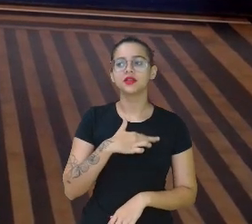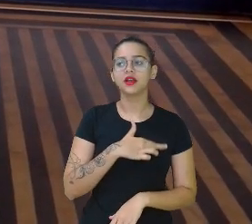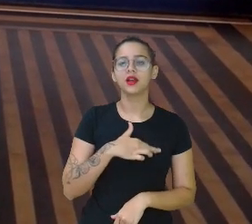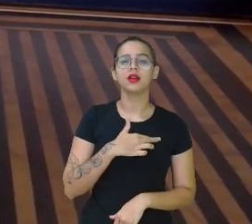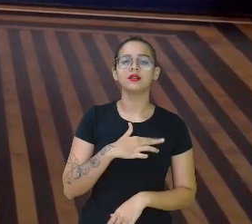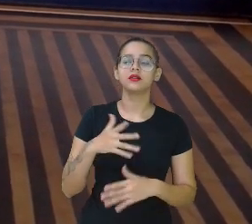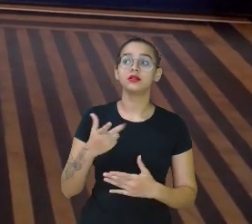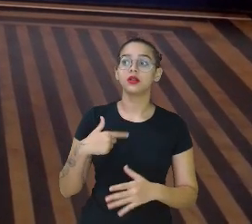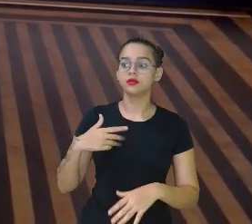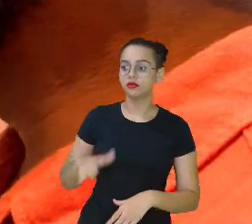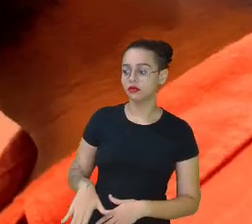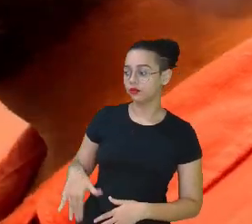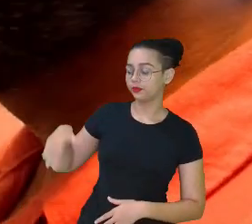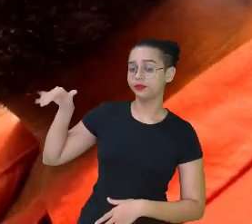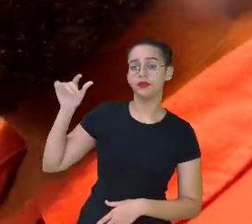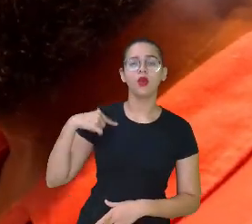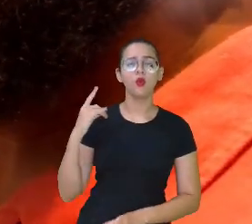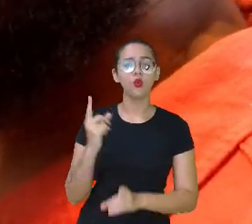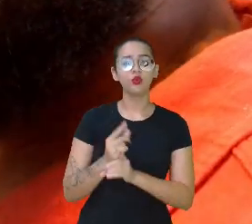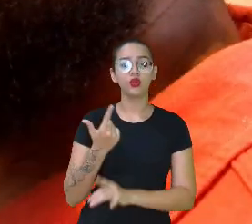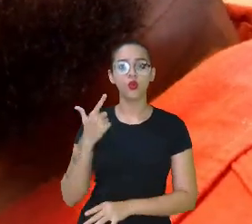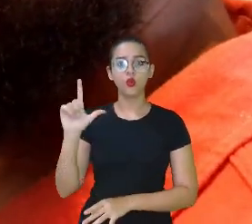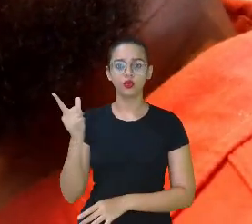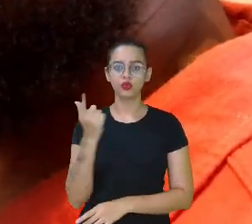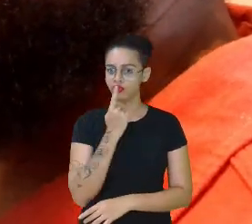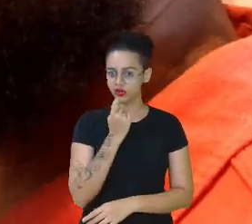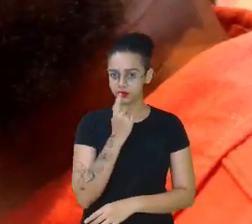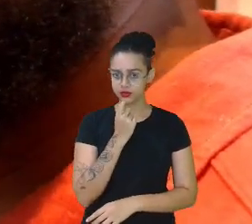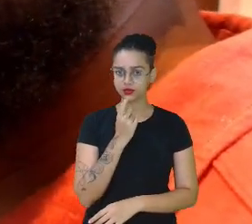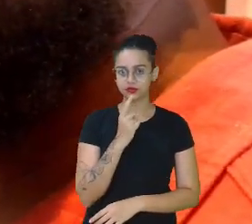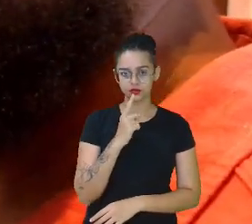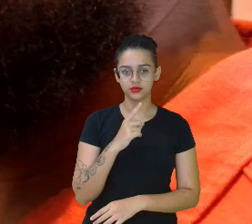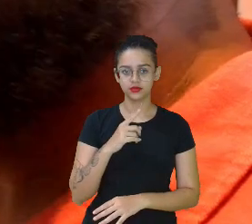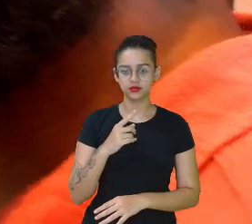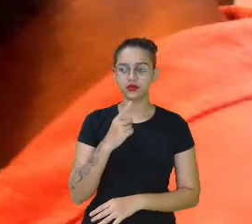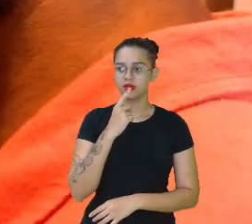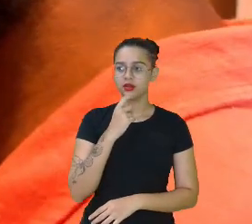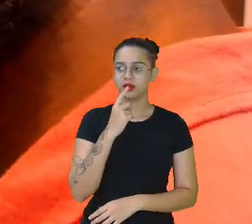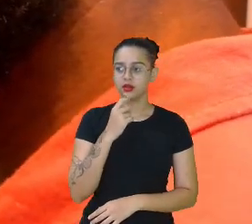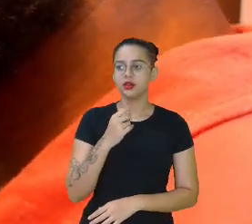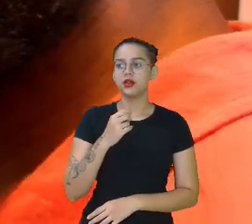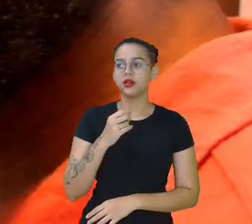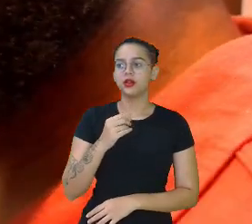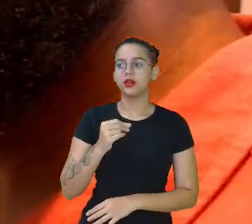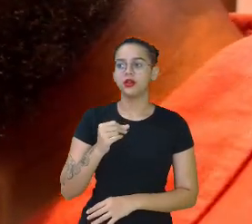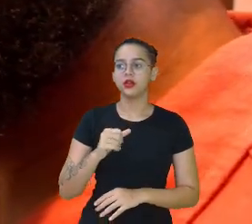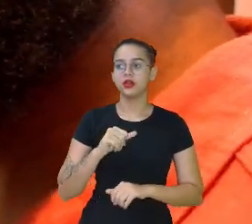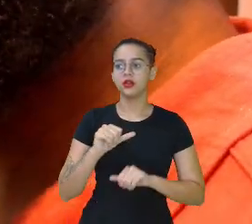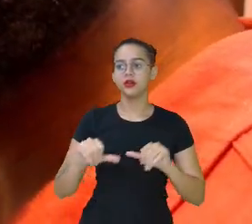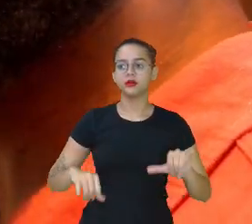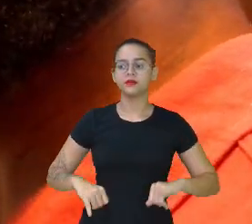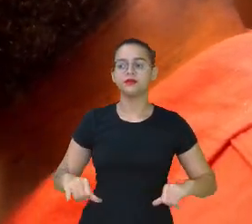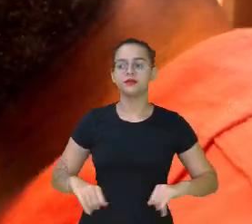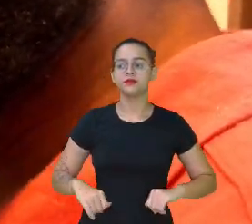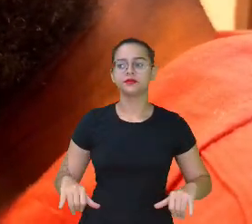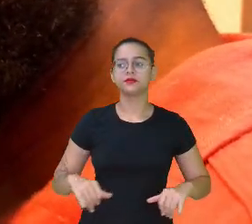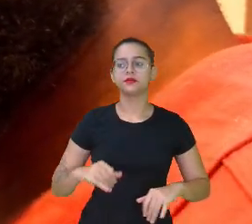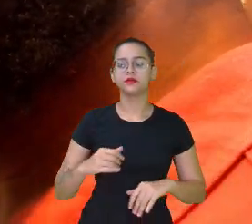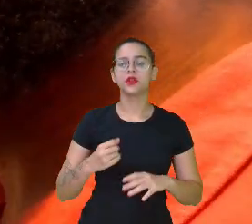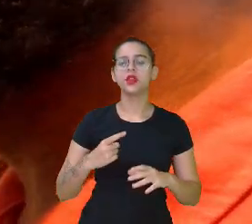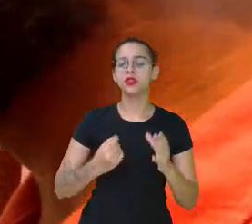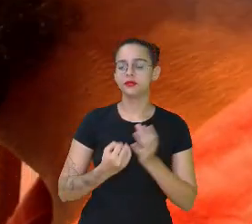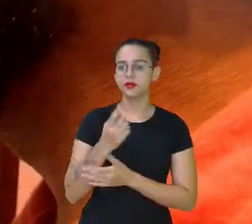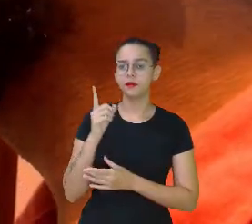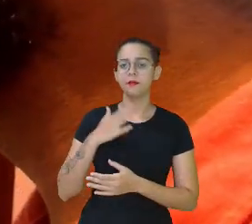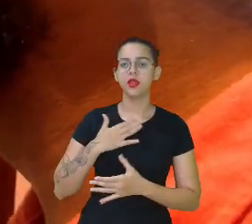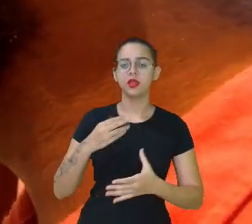Quando cresci, eu encontrei outro vermelho, sabe? É um vermelho de dor, né? De tanto ver os corpos negros sujam de vermelho, como tem uma obra minha lá dentro,